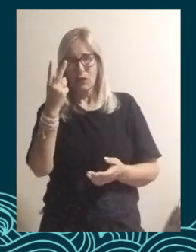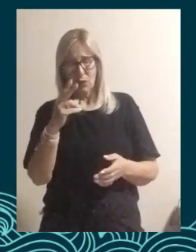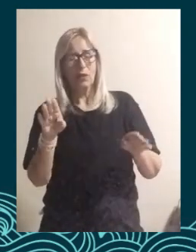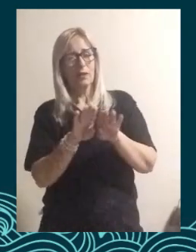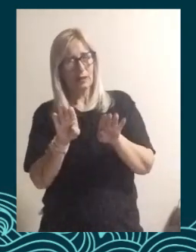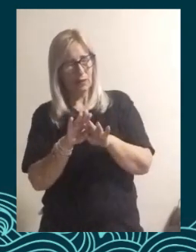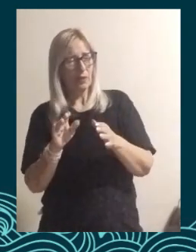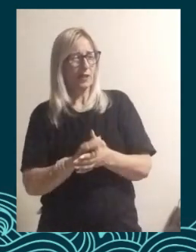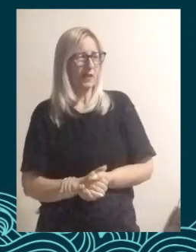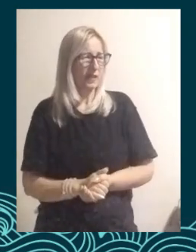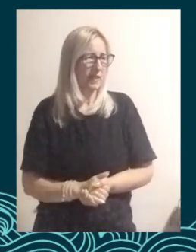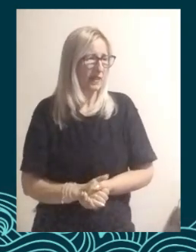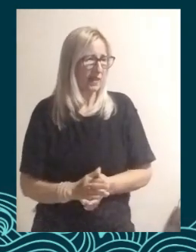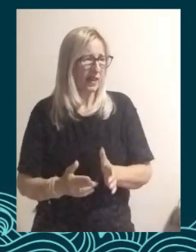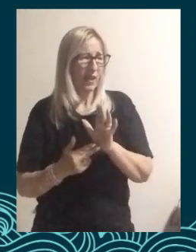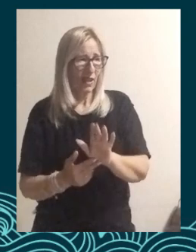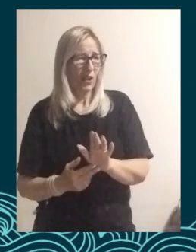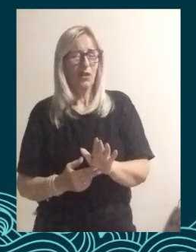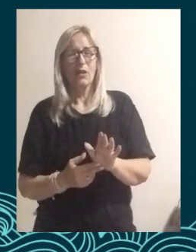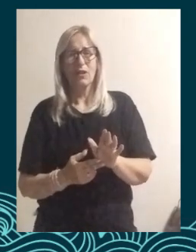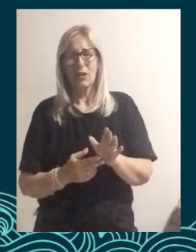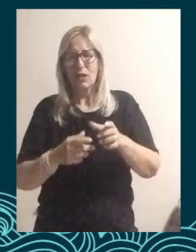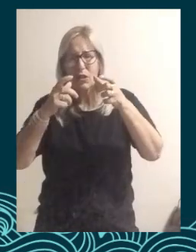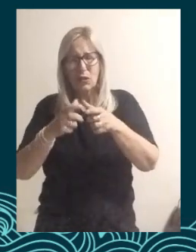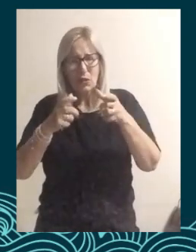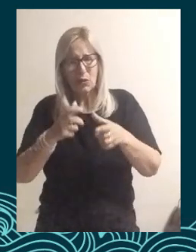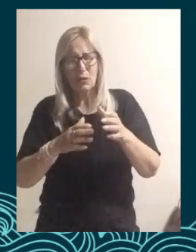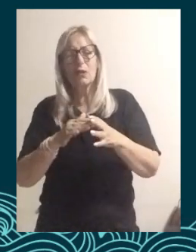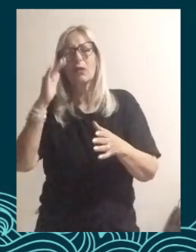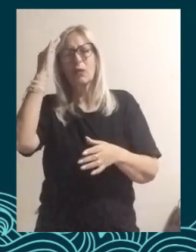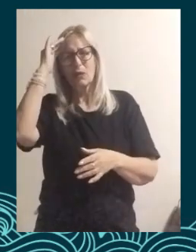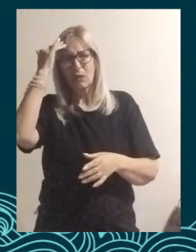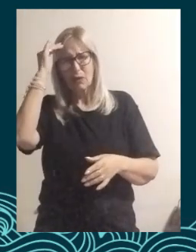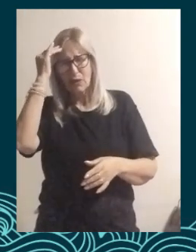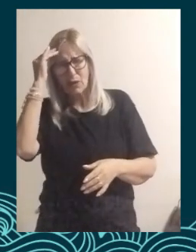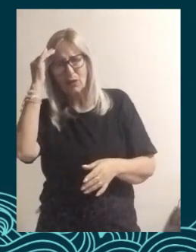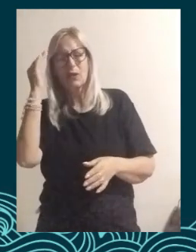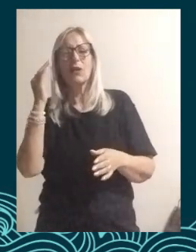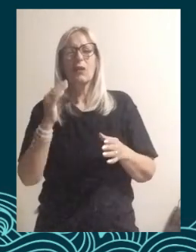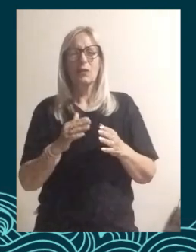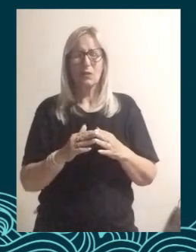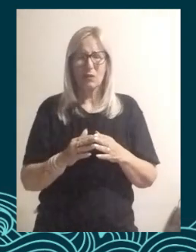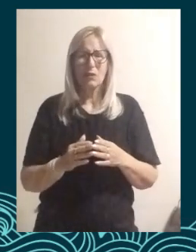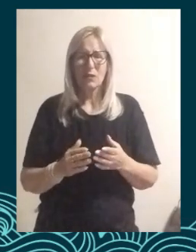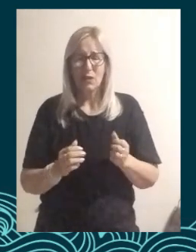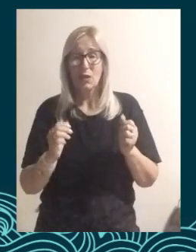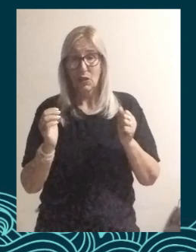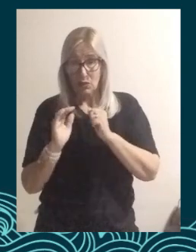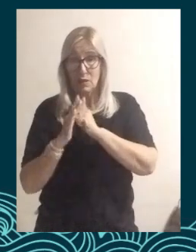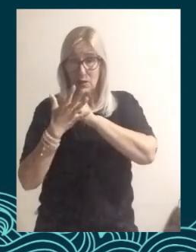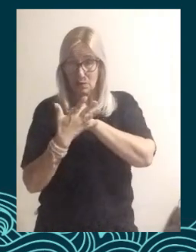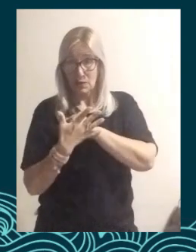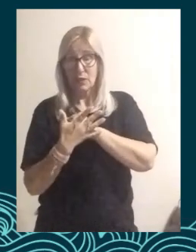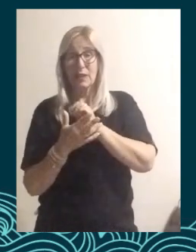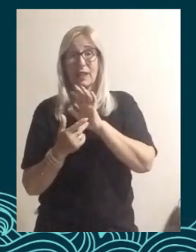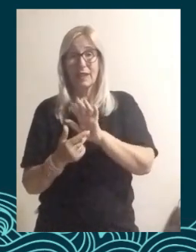livro, mas que eu também é isso, né? Tirando esse lugar, entendendo dentro dos nossos